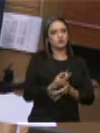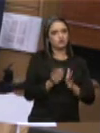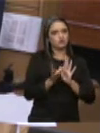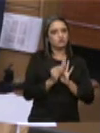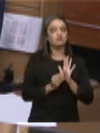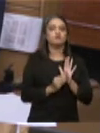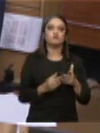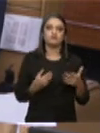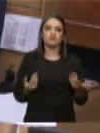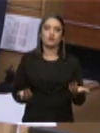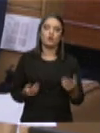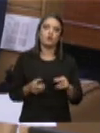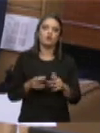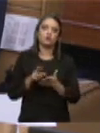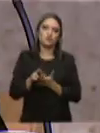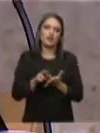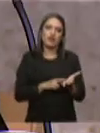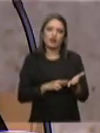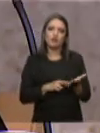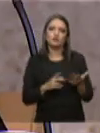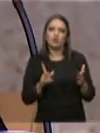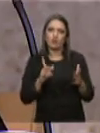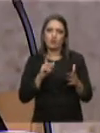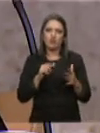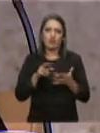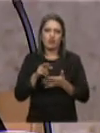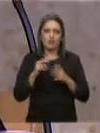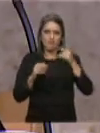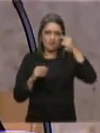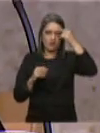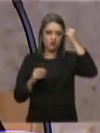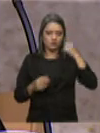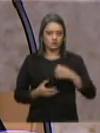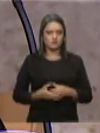se desloca ao ministro Barroso. Sim.